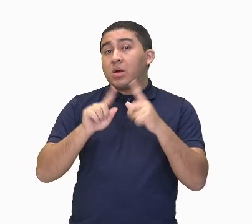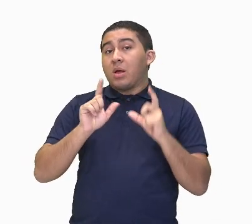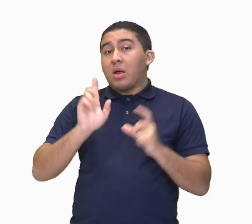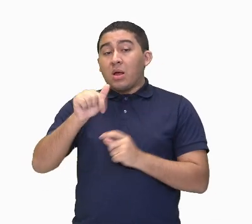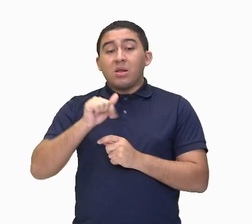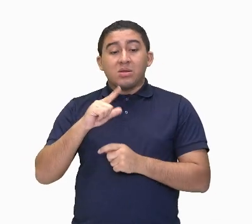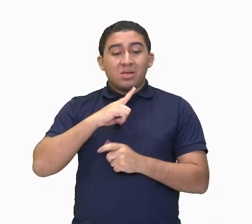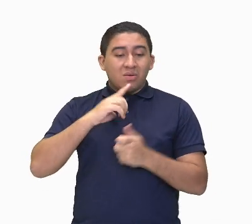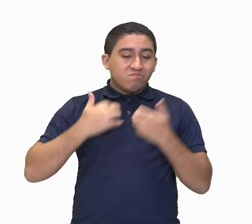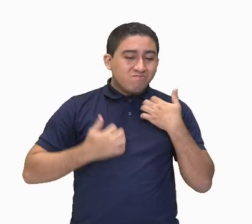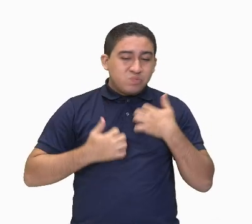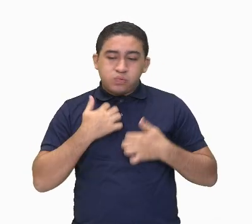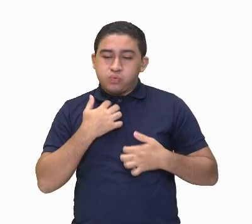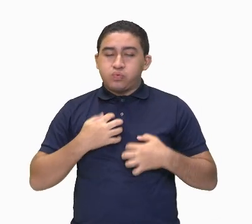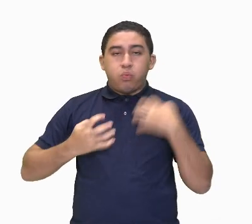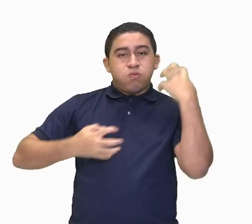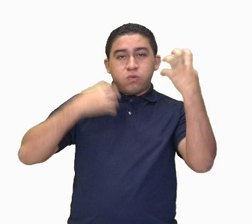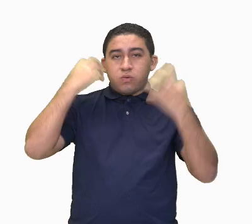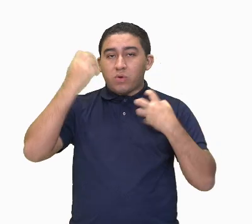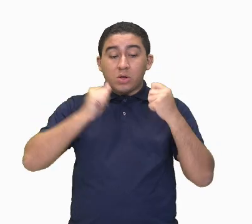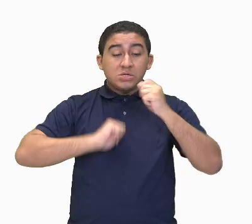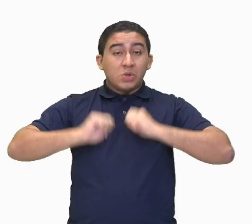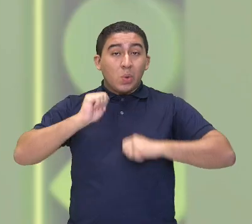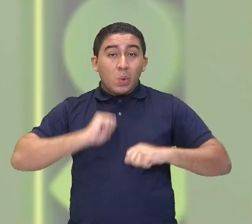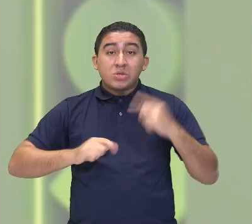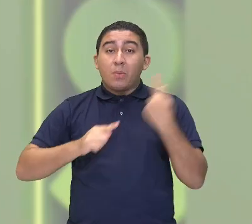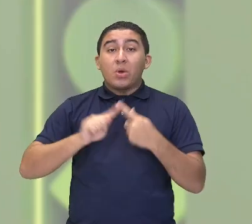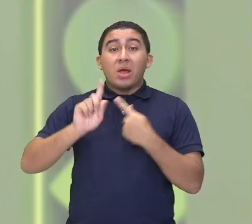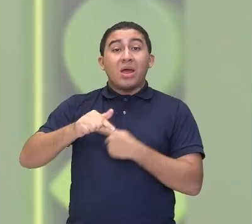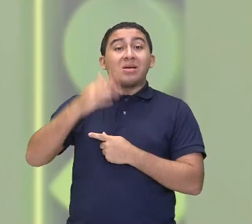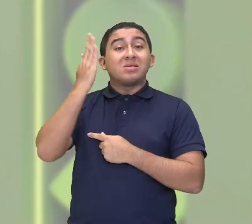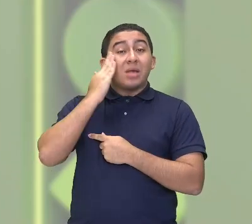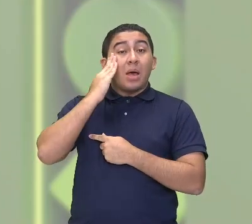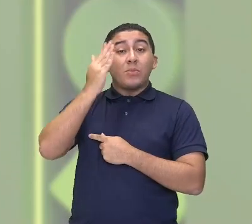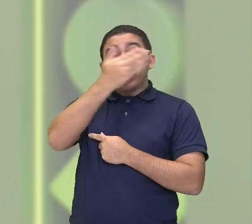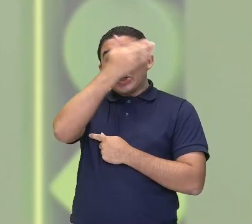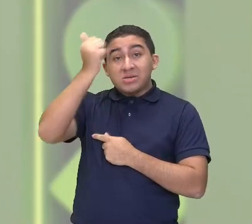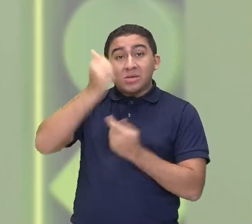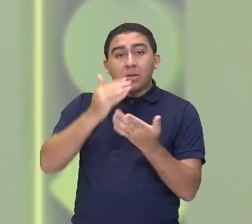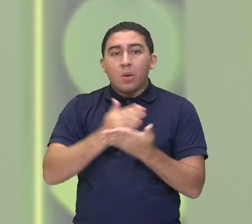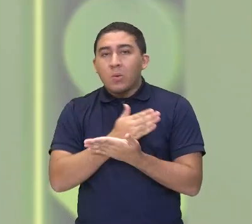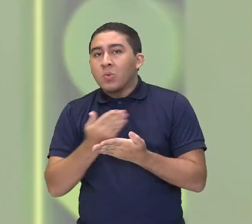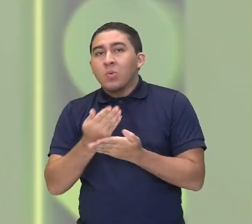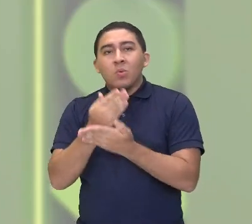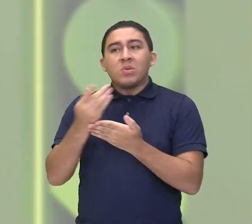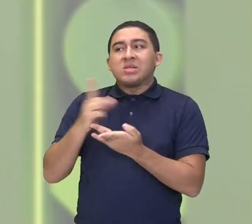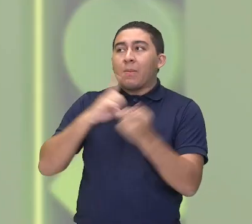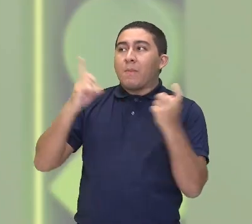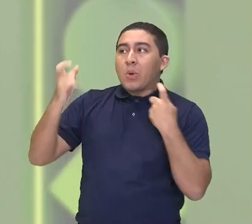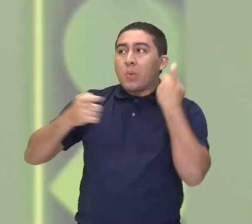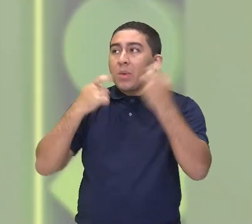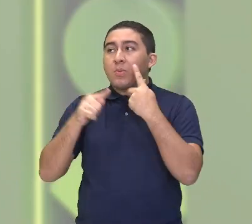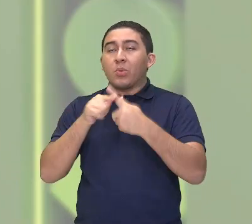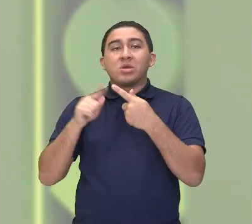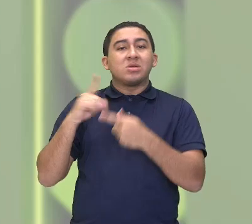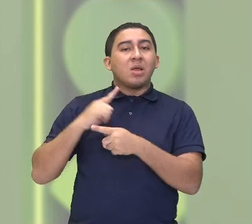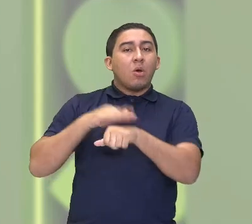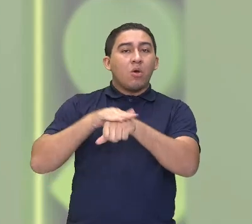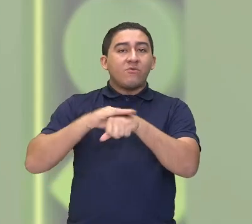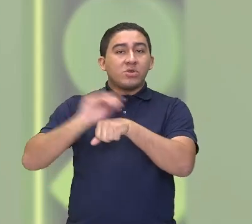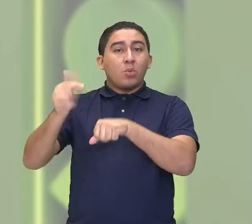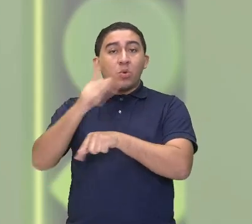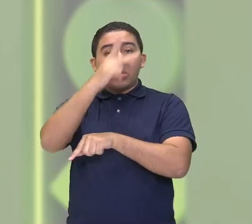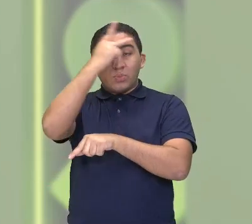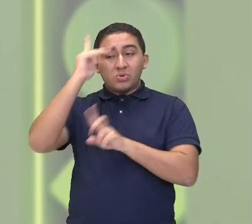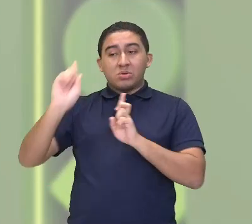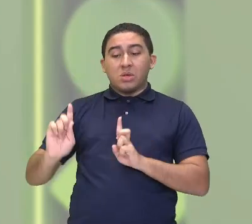mais irritada, ansiosa, porque ela sabe que ela está esquecendo ali alguma coisa. Às vezes ela está falando com alguém, conversando com alguém,